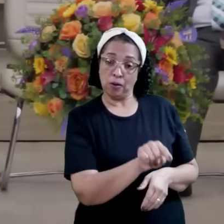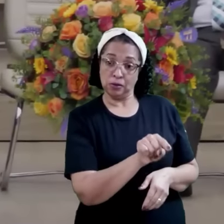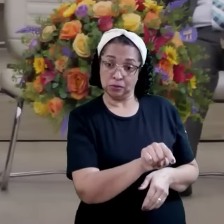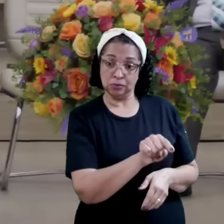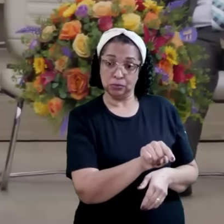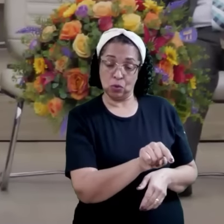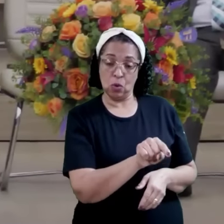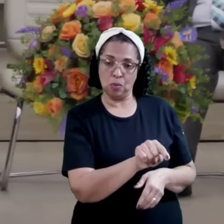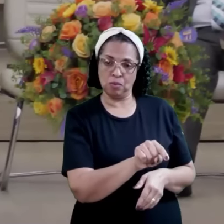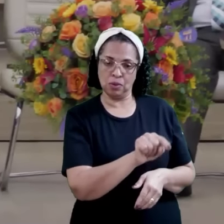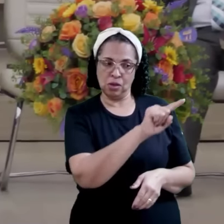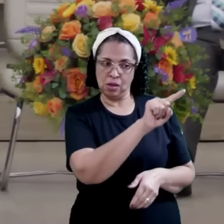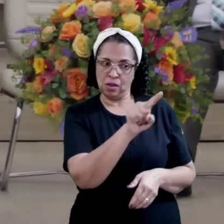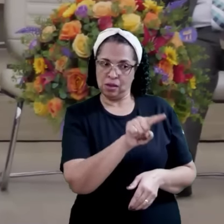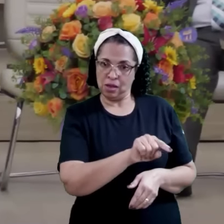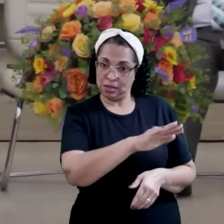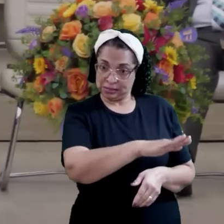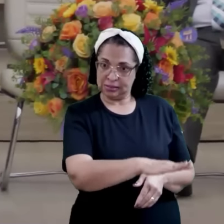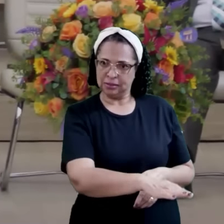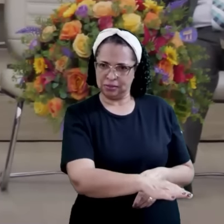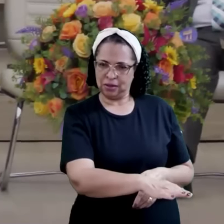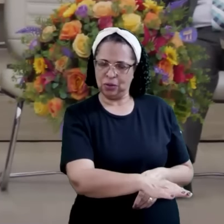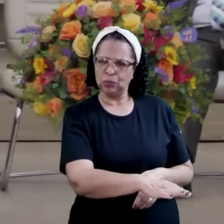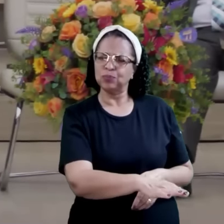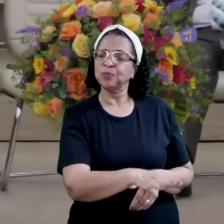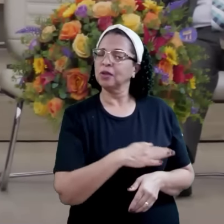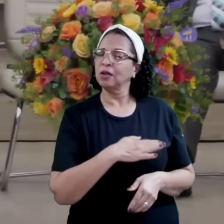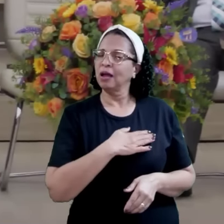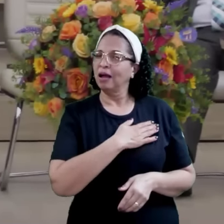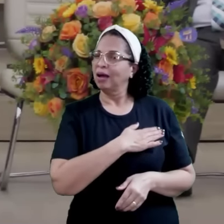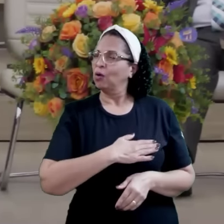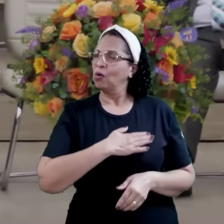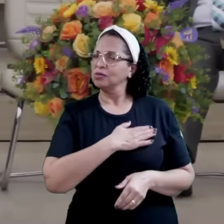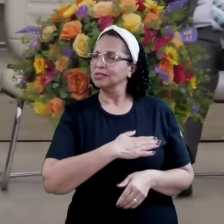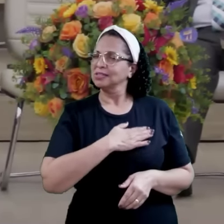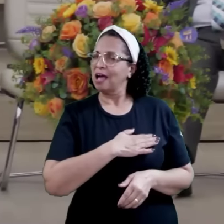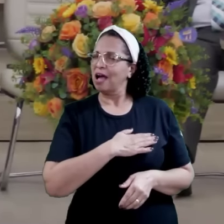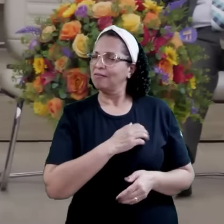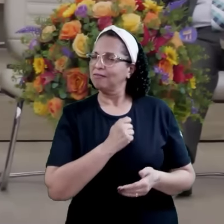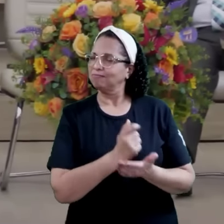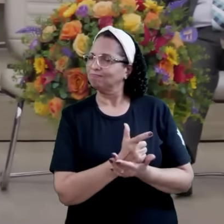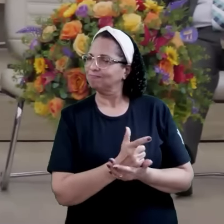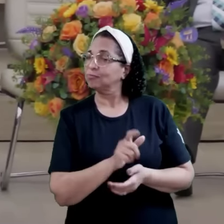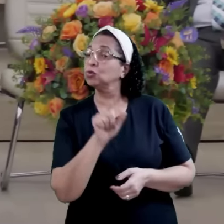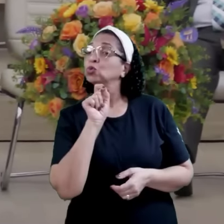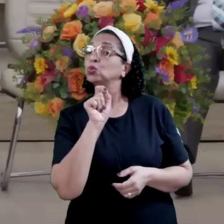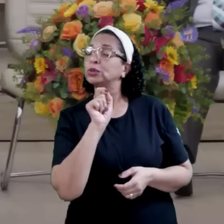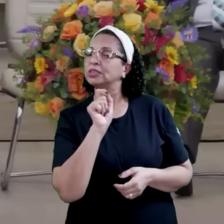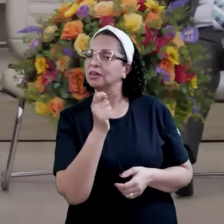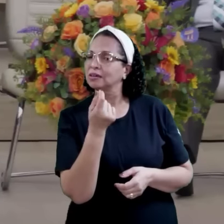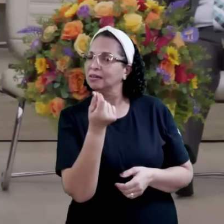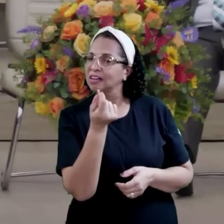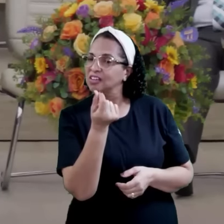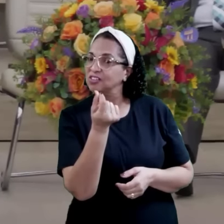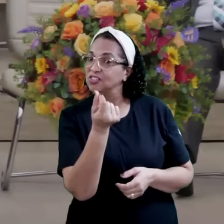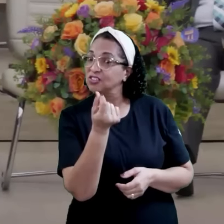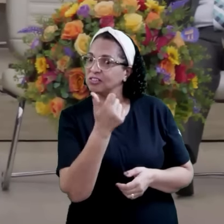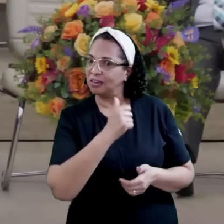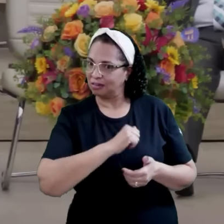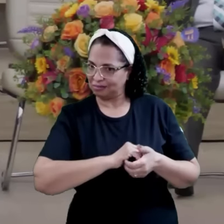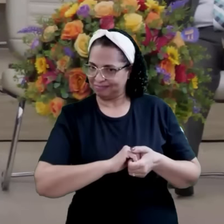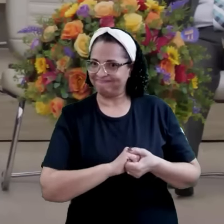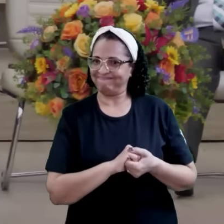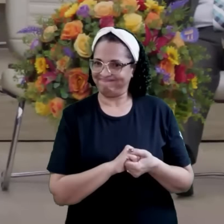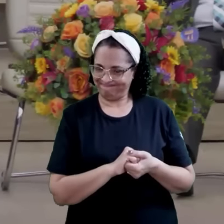ele encontra uns obstáculos primeiro a multidão tinha tomado conta do caminho segundo ele não tinha moral para pedir licença porque